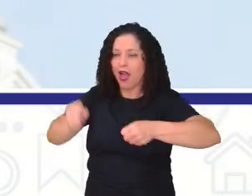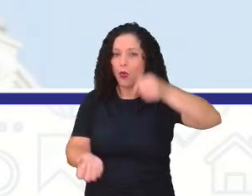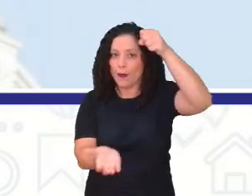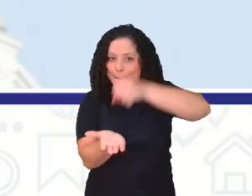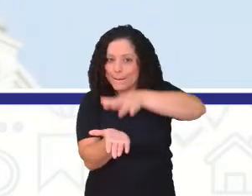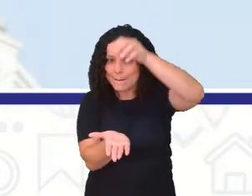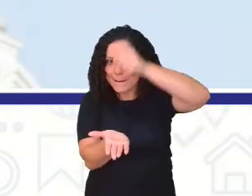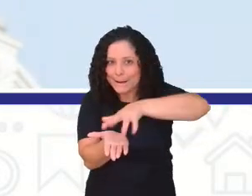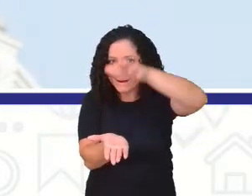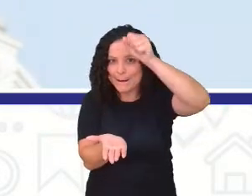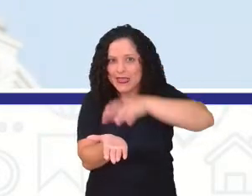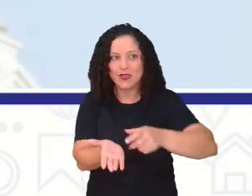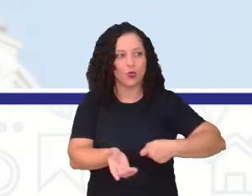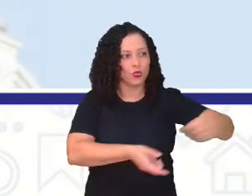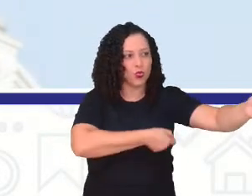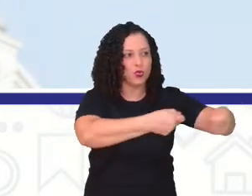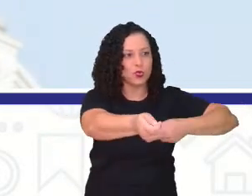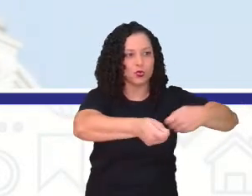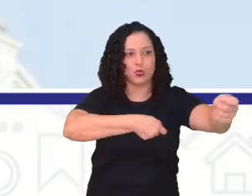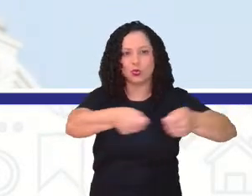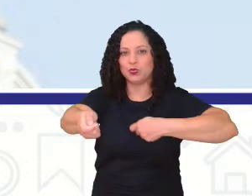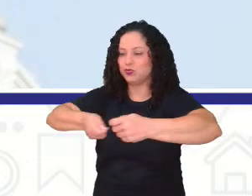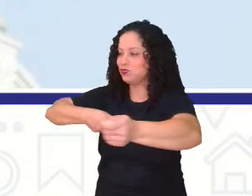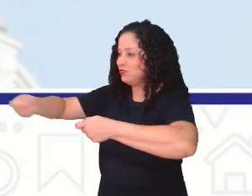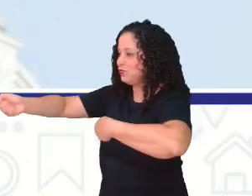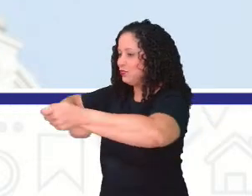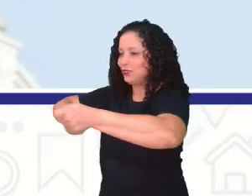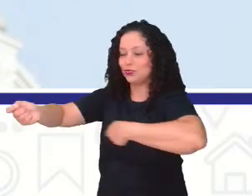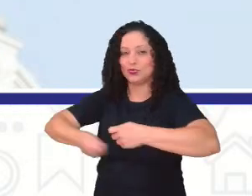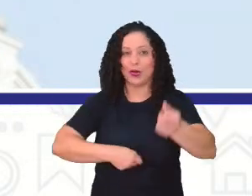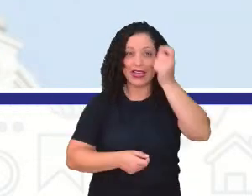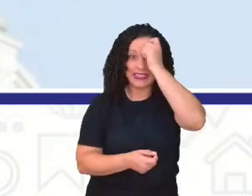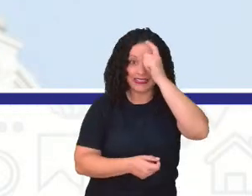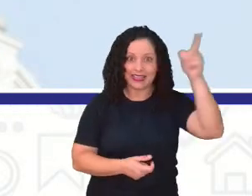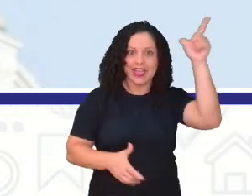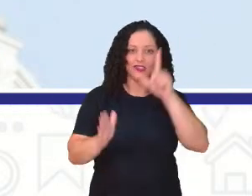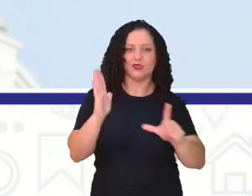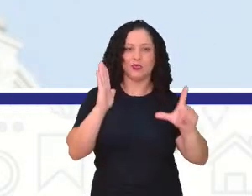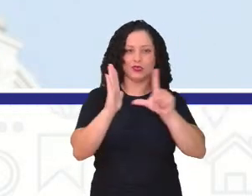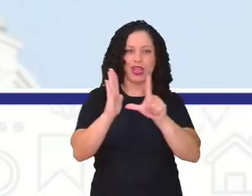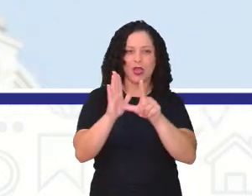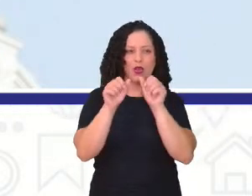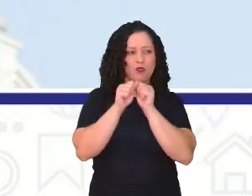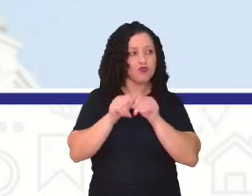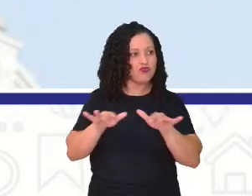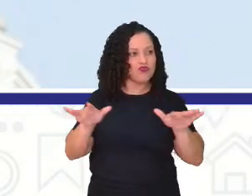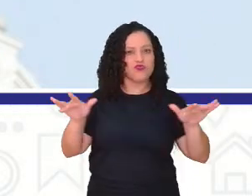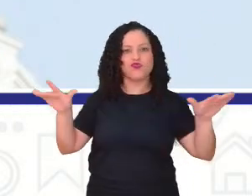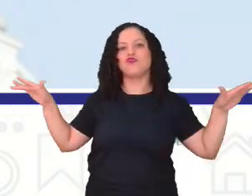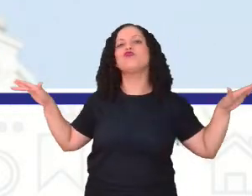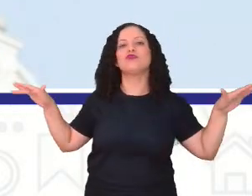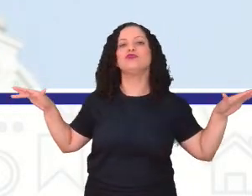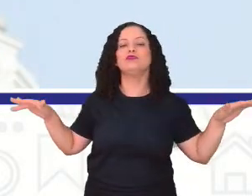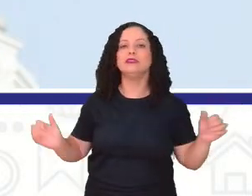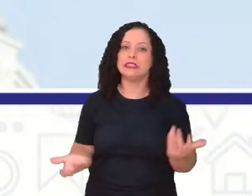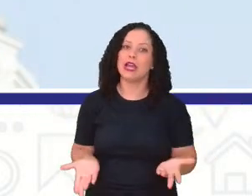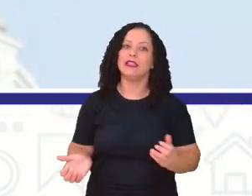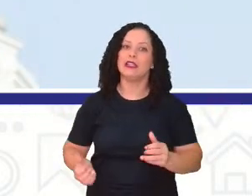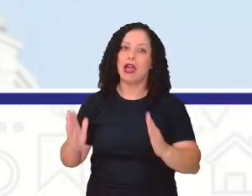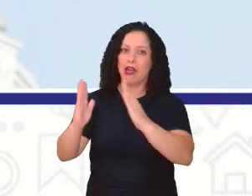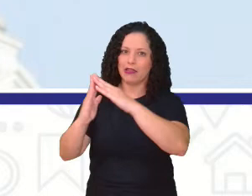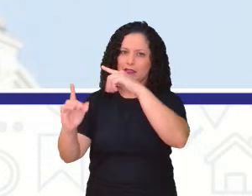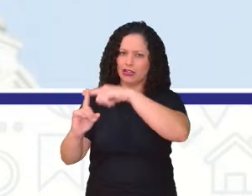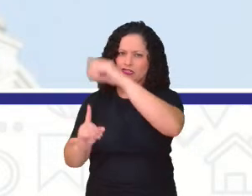imprimiram mais cópias e distribuíram. Aí com isso as ideias de Lutero, né, elas se espalharam e veio a reação da